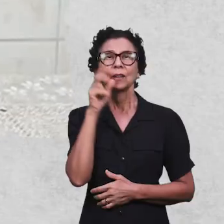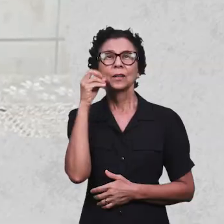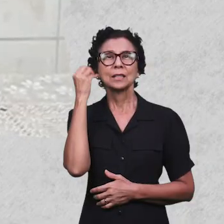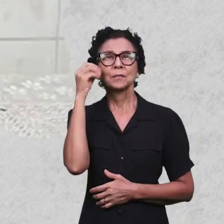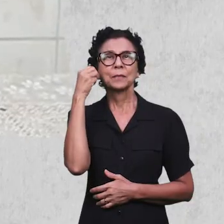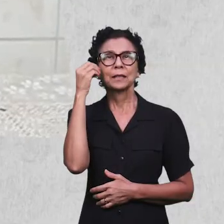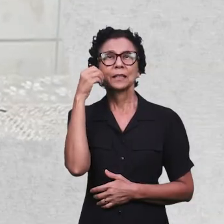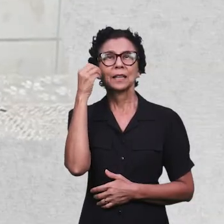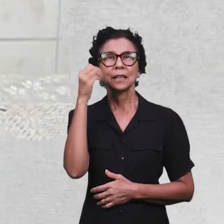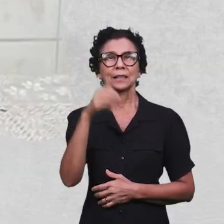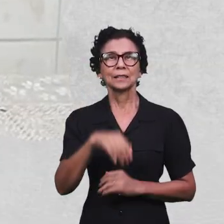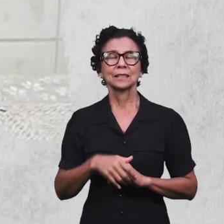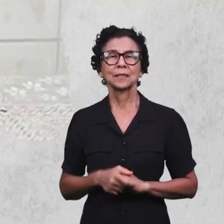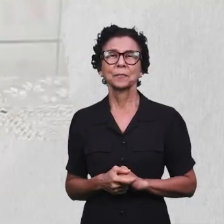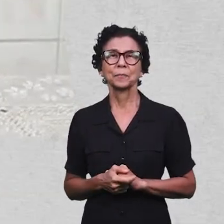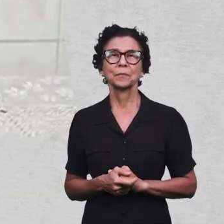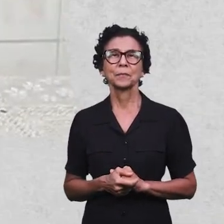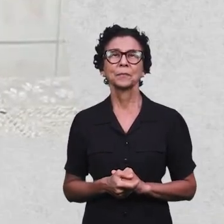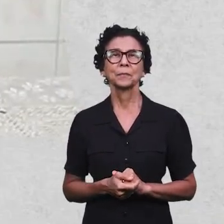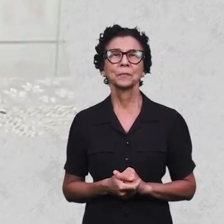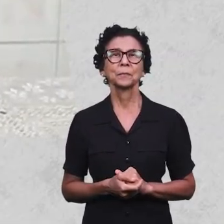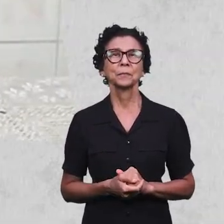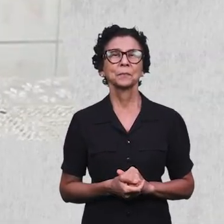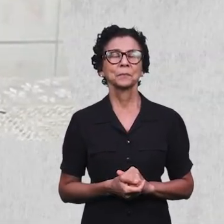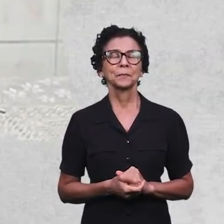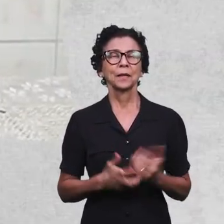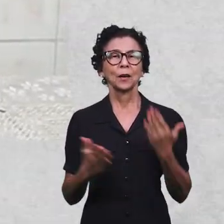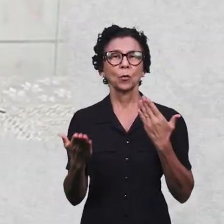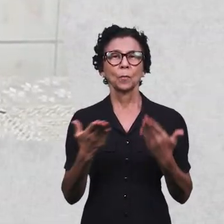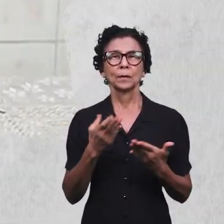O pecado suja nossas vestes.